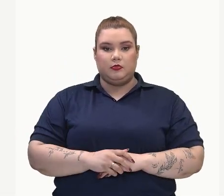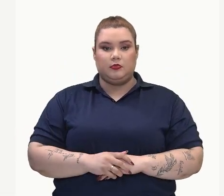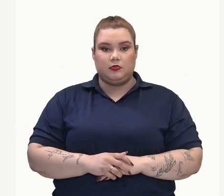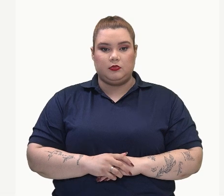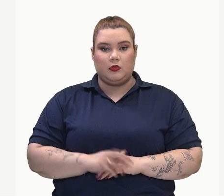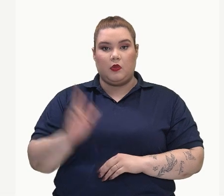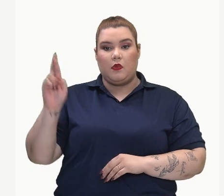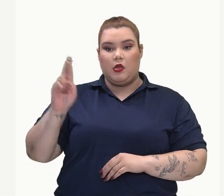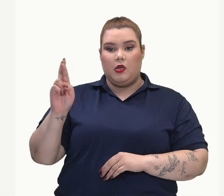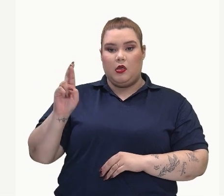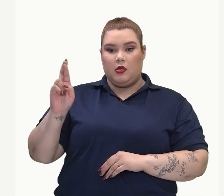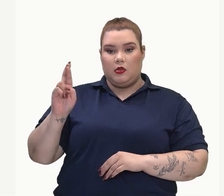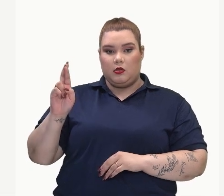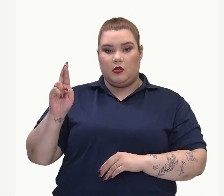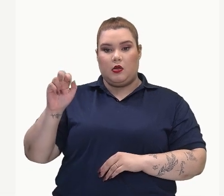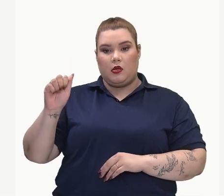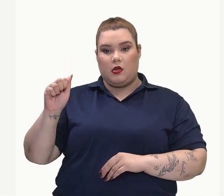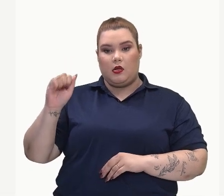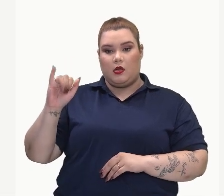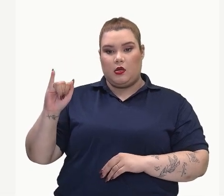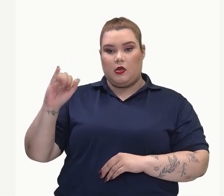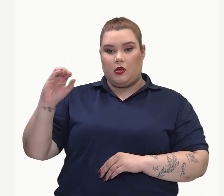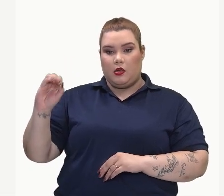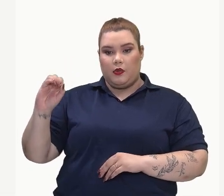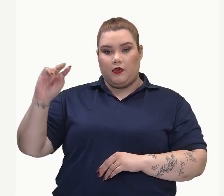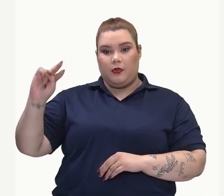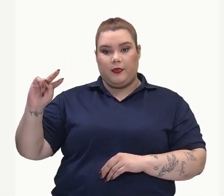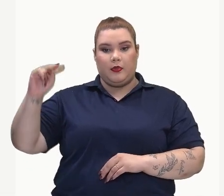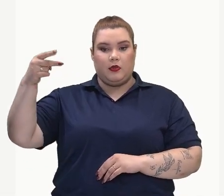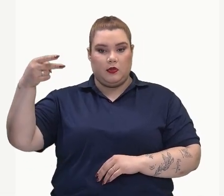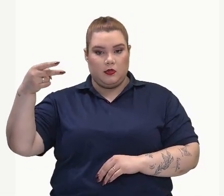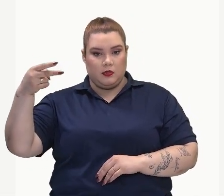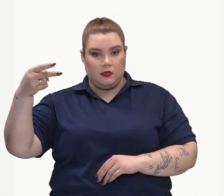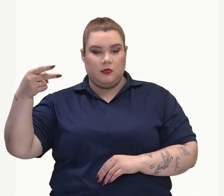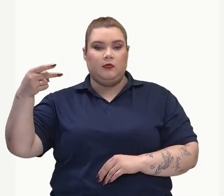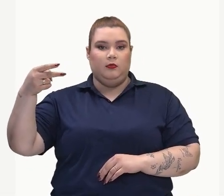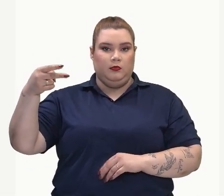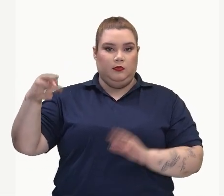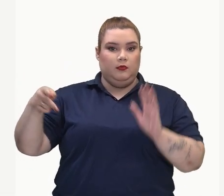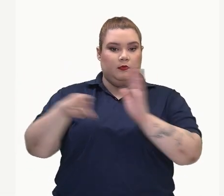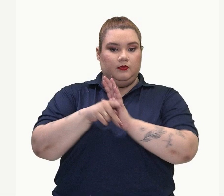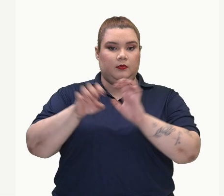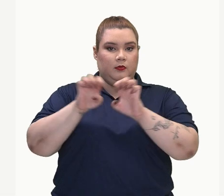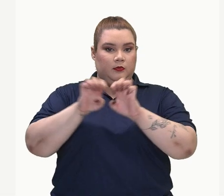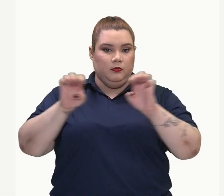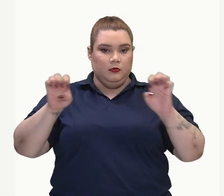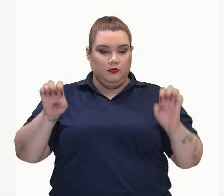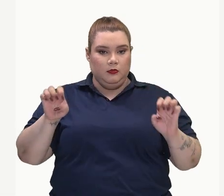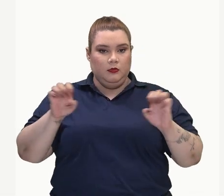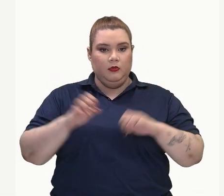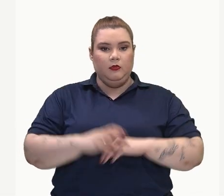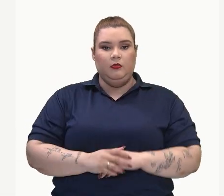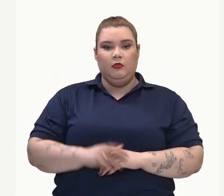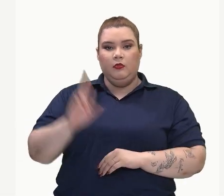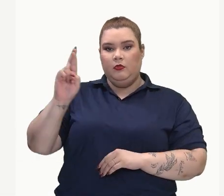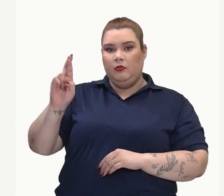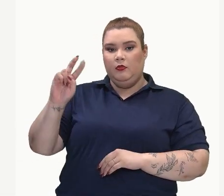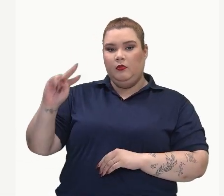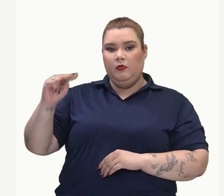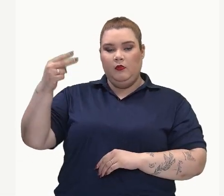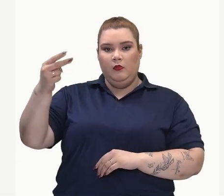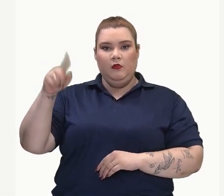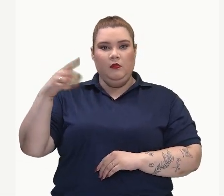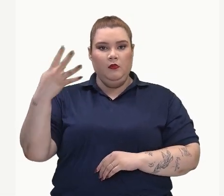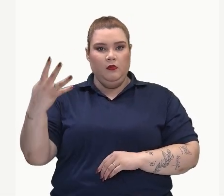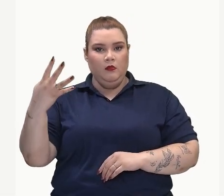vamos, raio. Só que o raio tem que estar elevado a quanto? Ao quadrado, porque é da expressão aqui. Então, eu vou ter R ao quadrado,